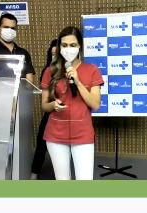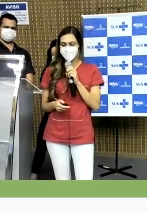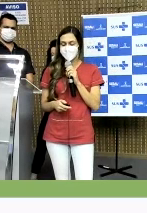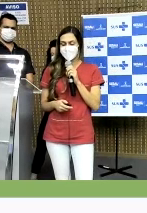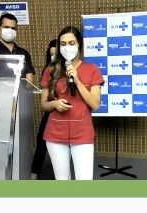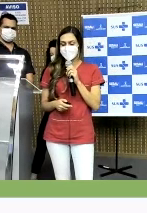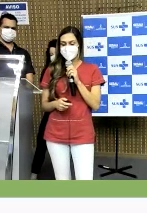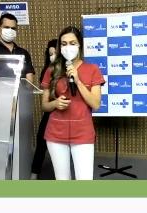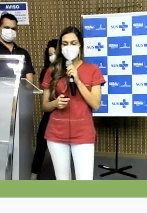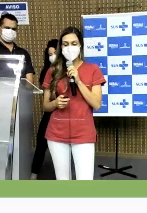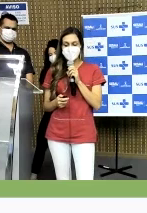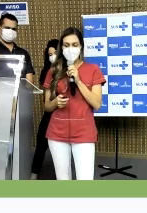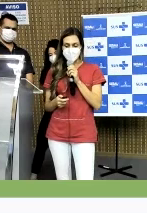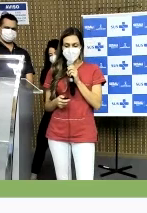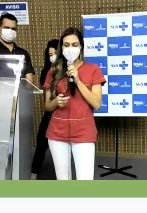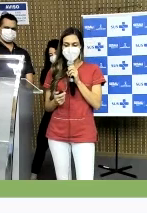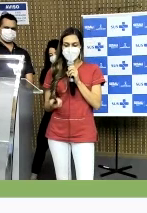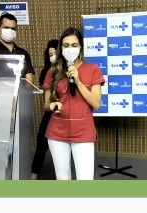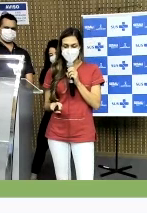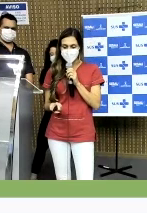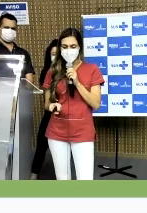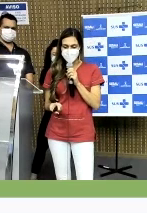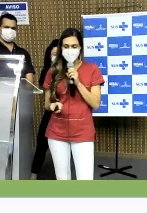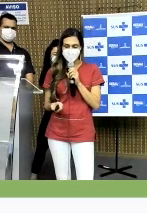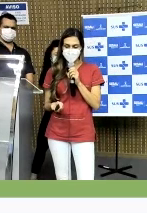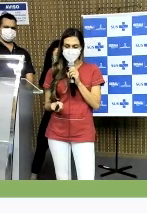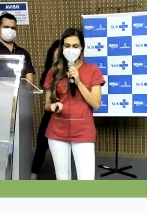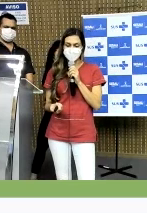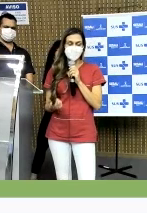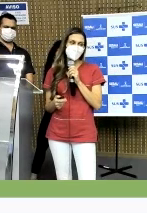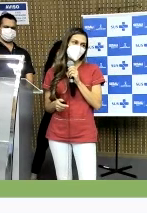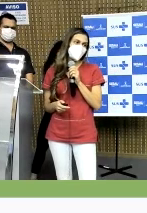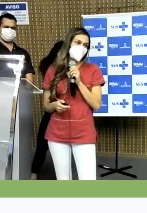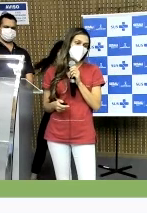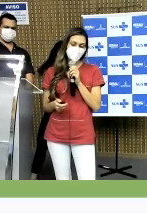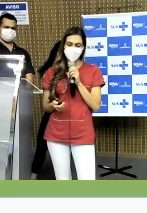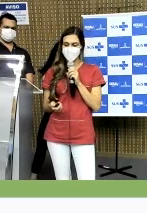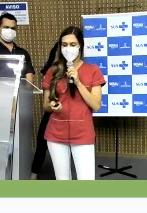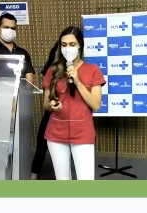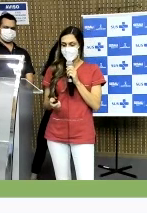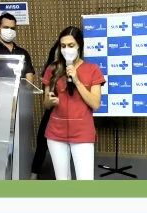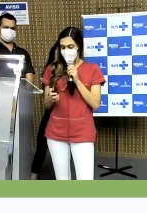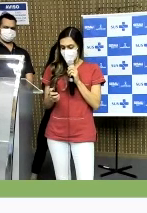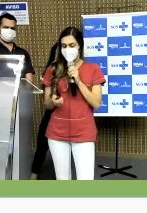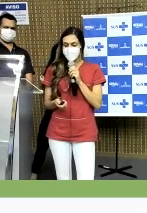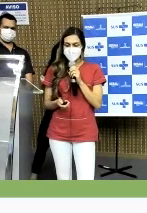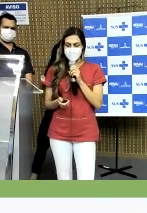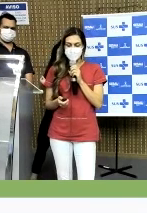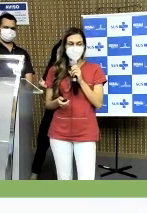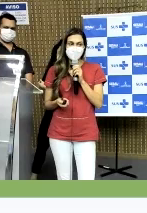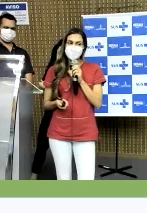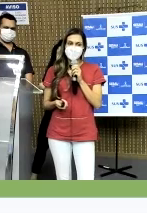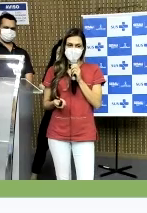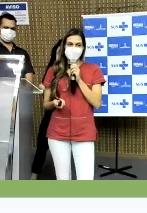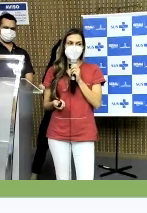precisa. Resultados esperados, facilidade no acesso, assistência e à saúde da gestante.